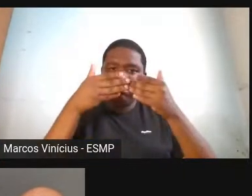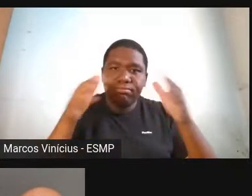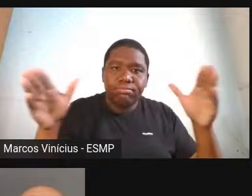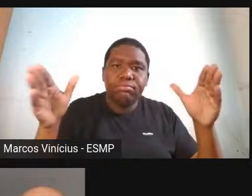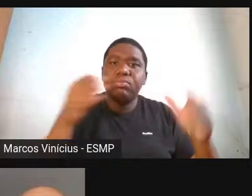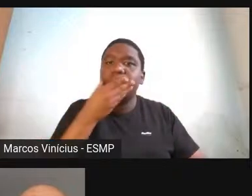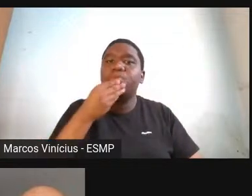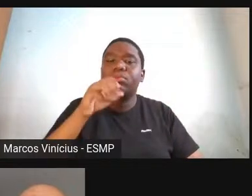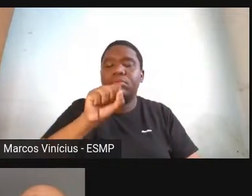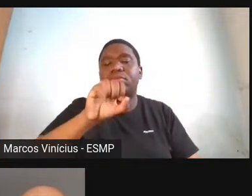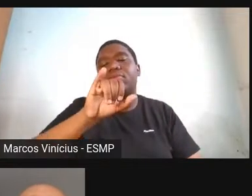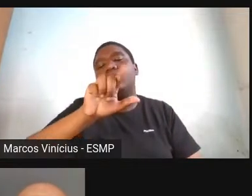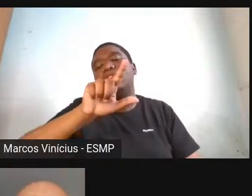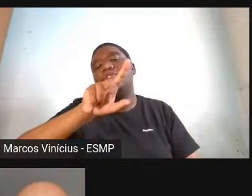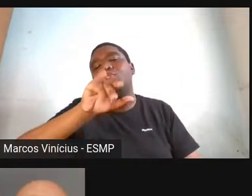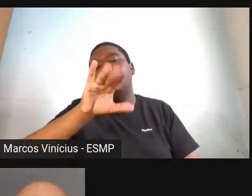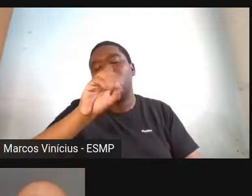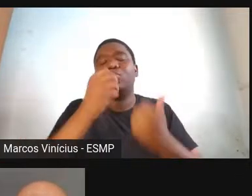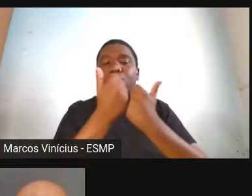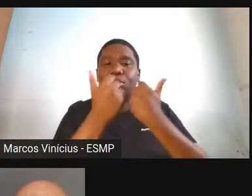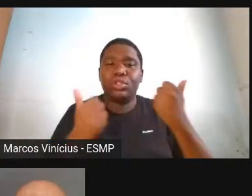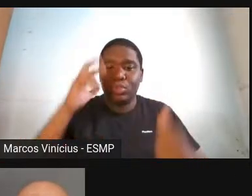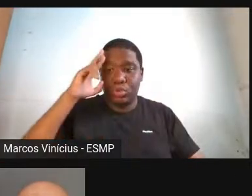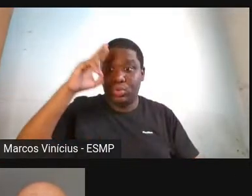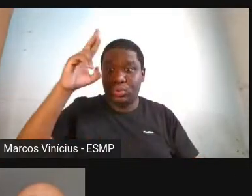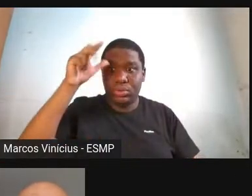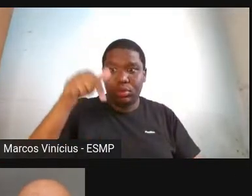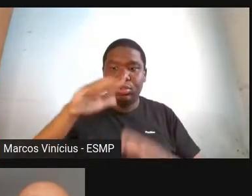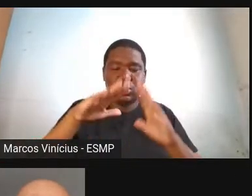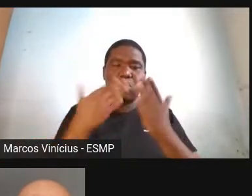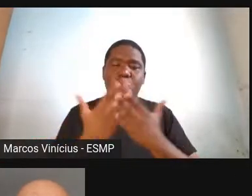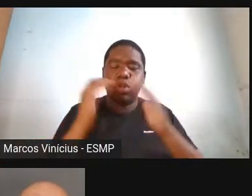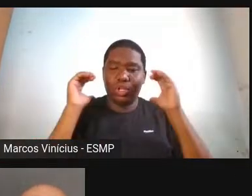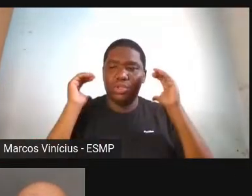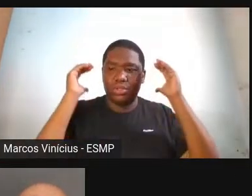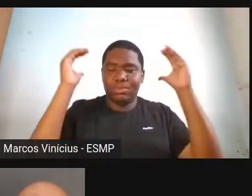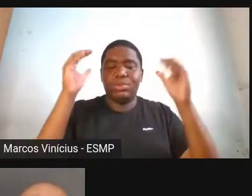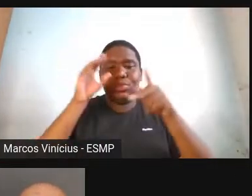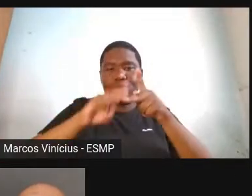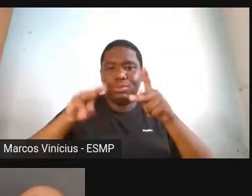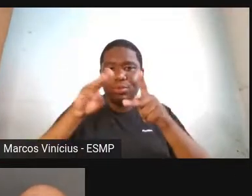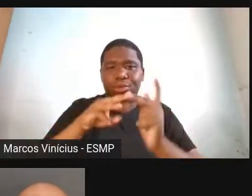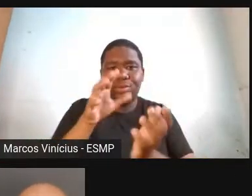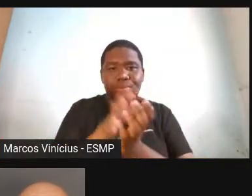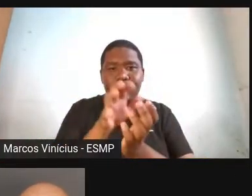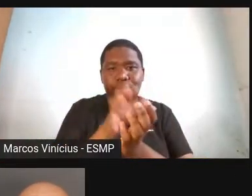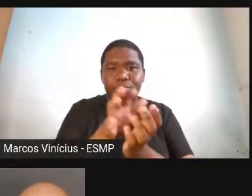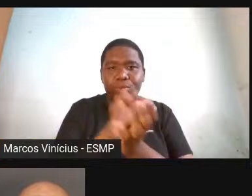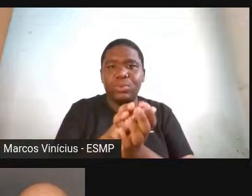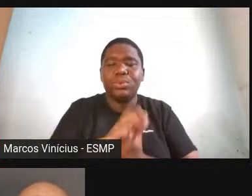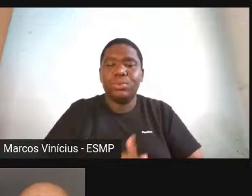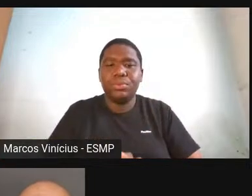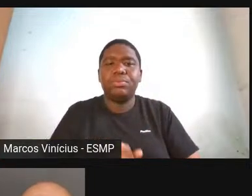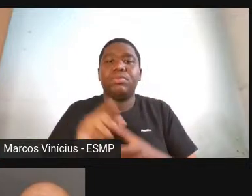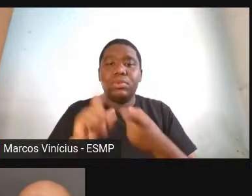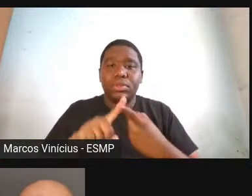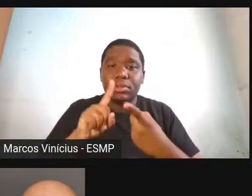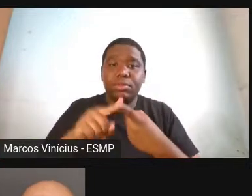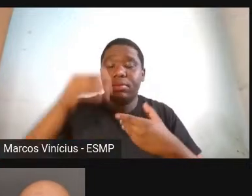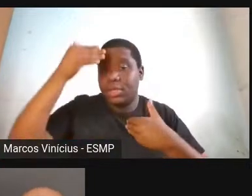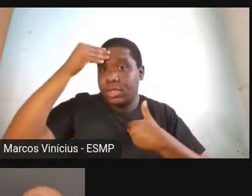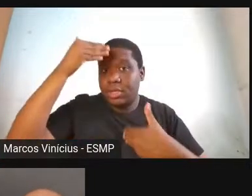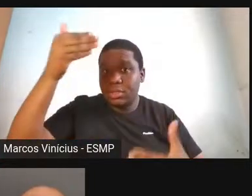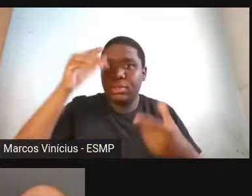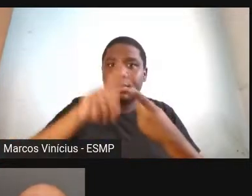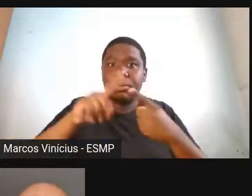Silvio Tavares, diretor da Escola Superior do Ministério Público de Pernambuco, a quem desde logo agradeço, assim como a